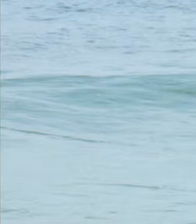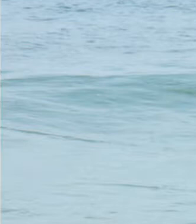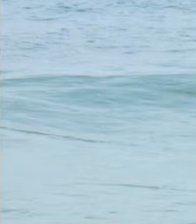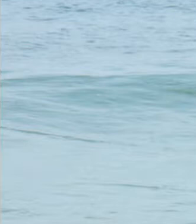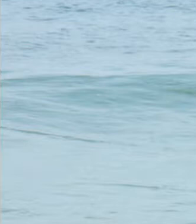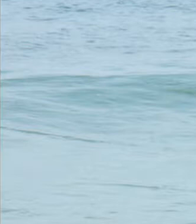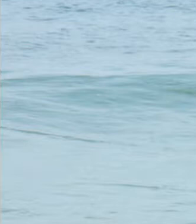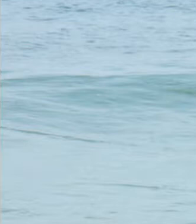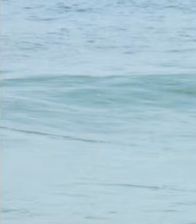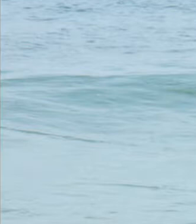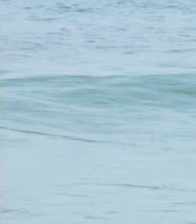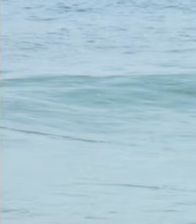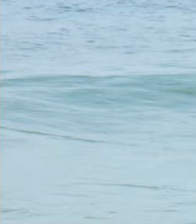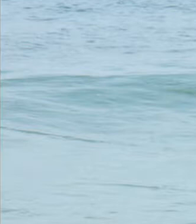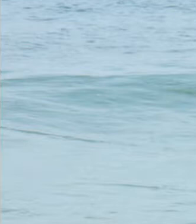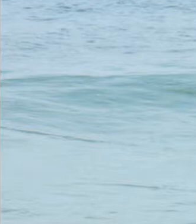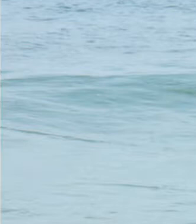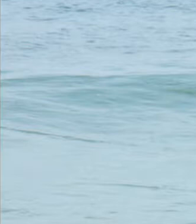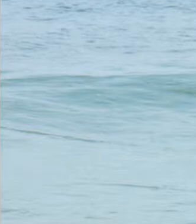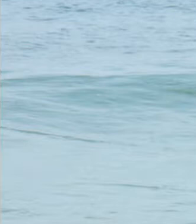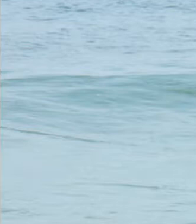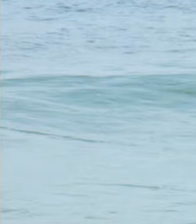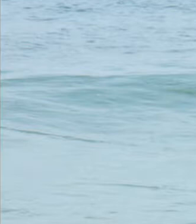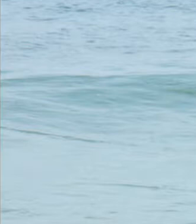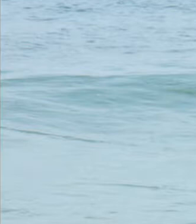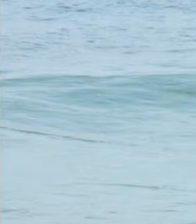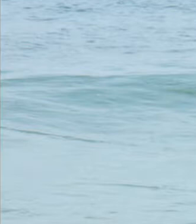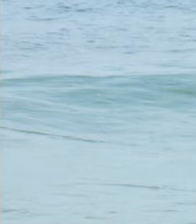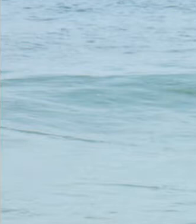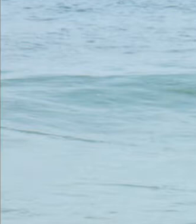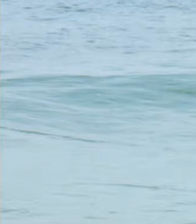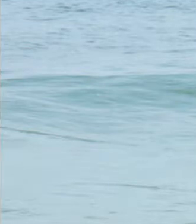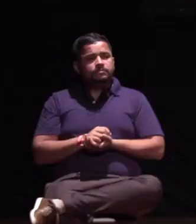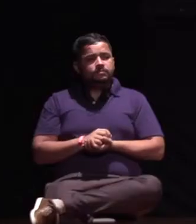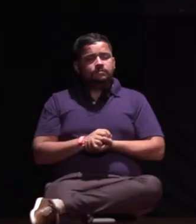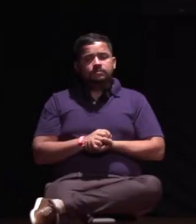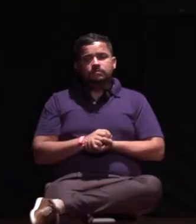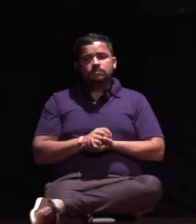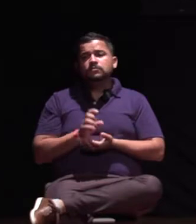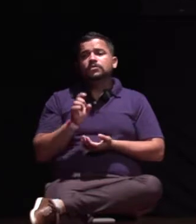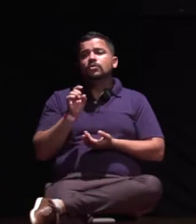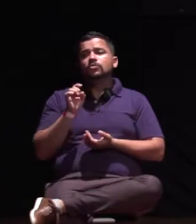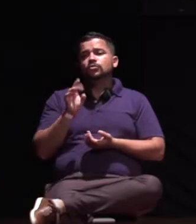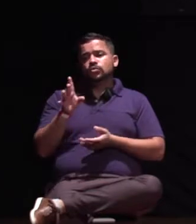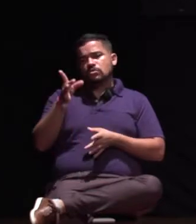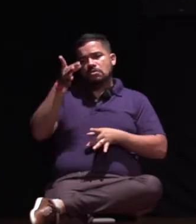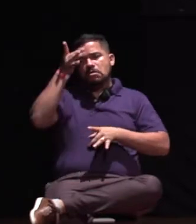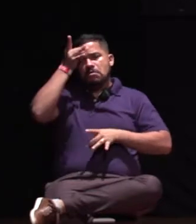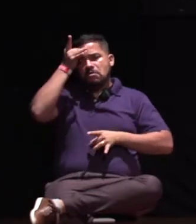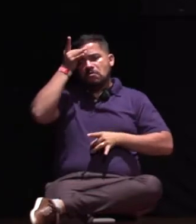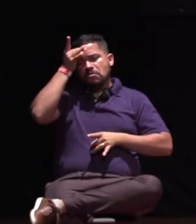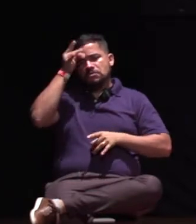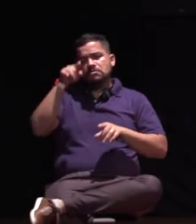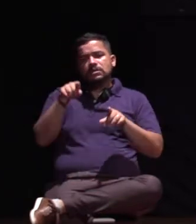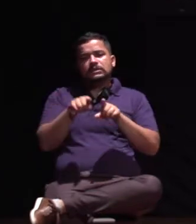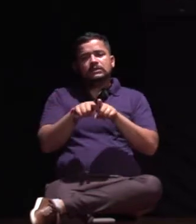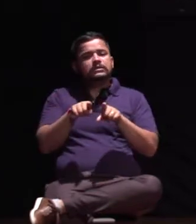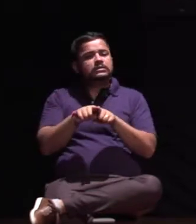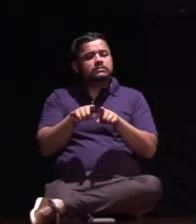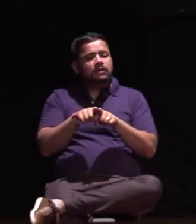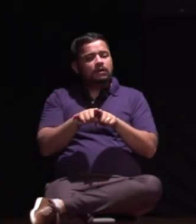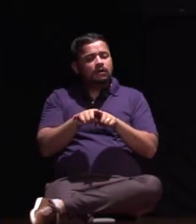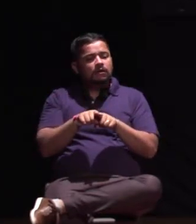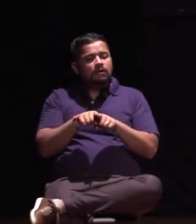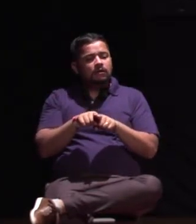com coreografias, que são coreografias não só para performers, mas como pensar